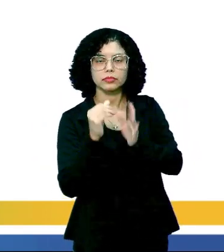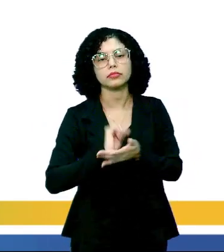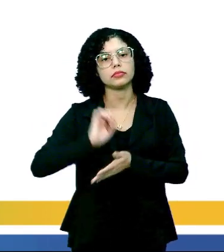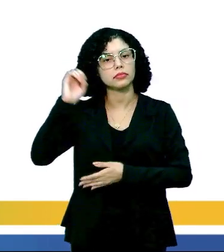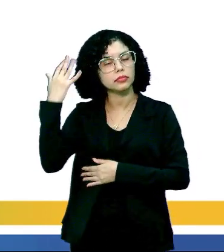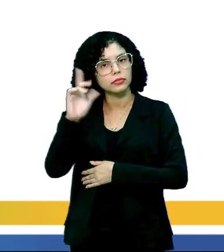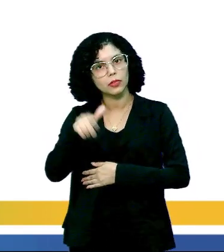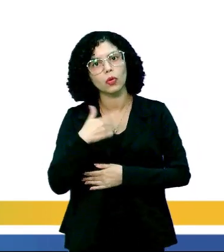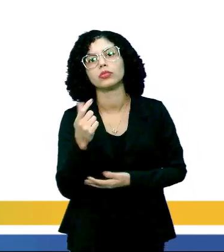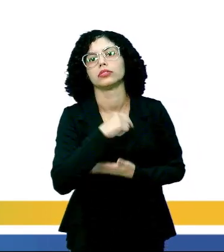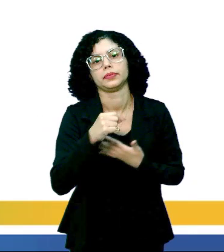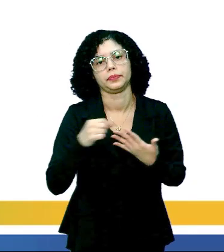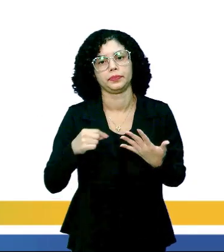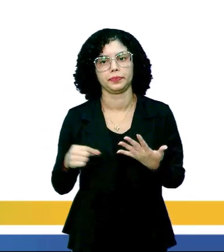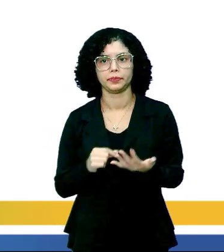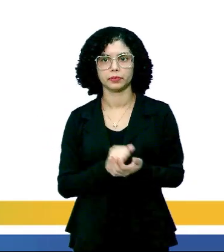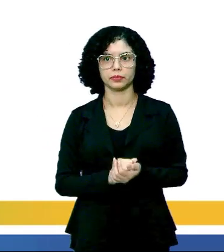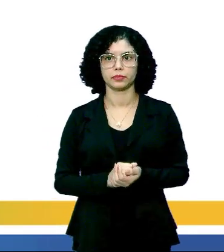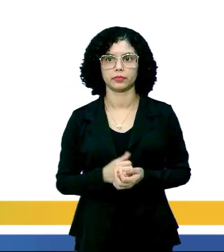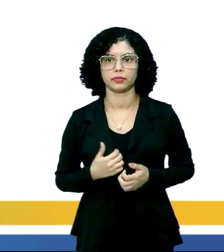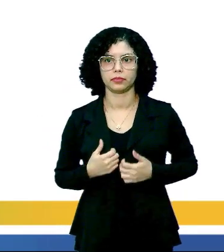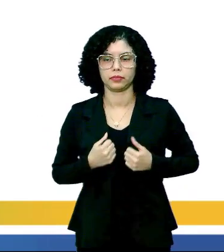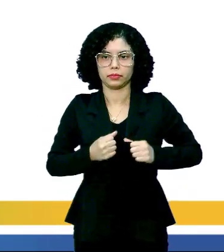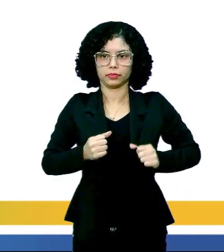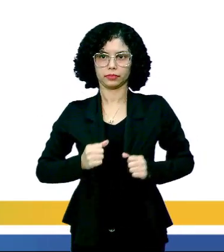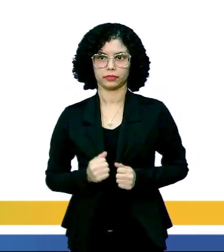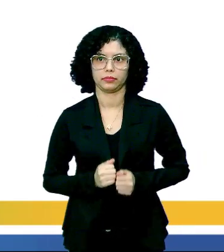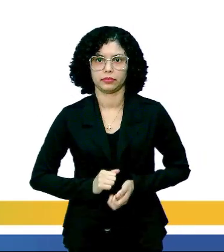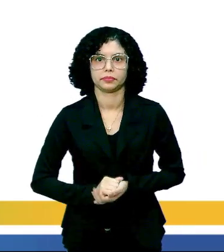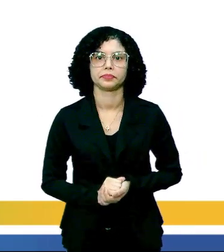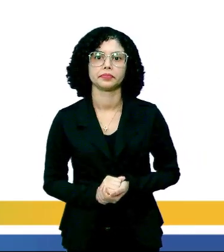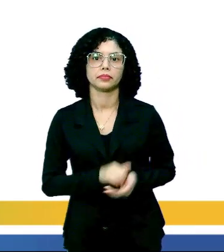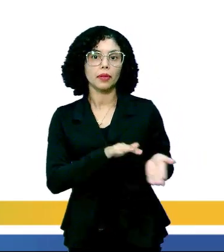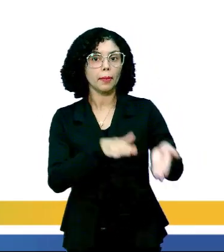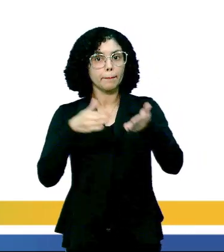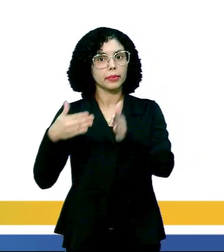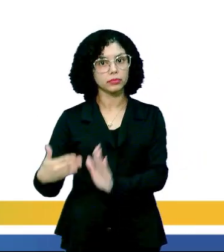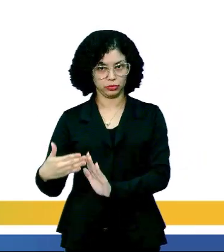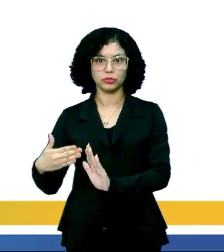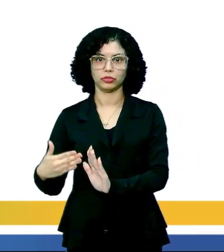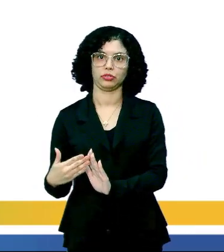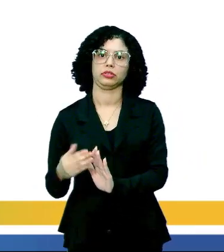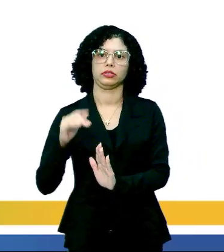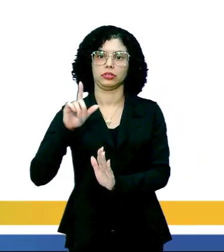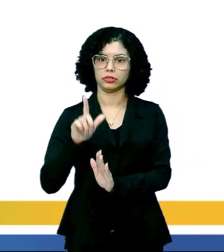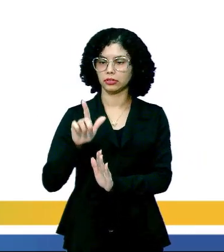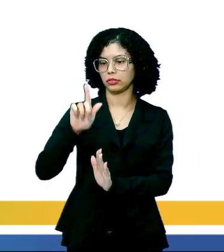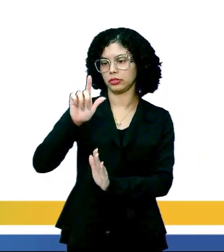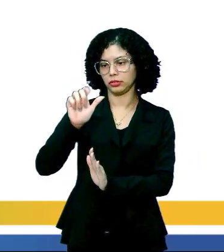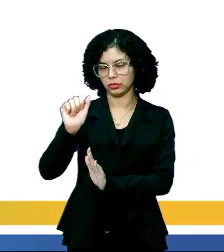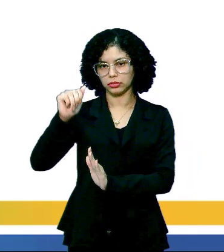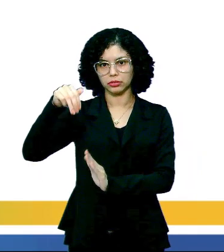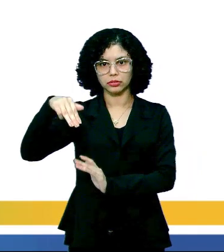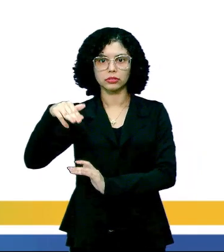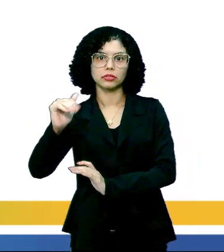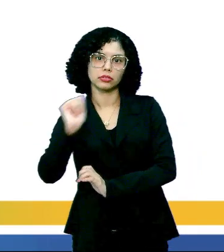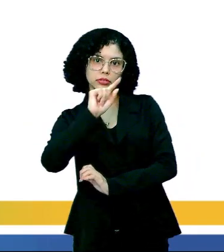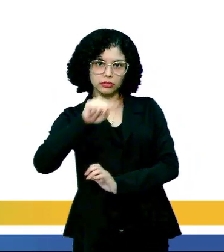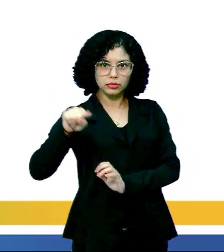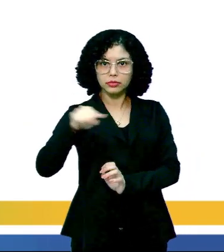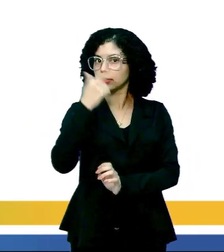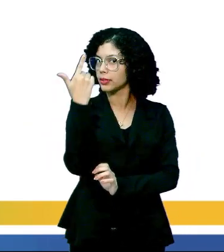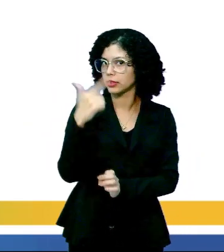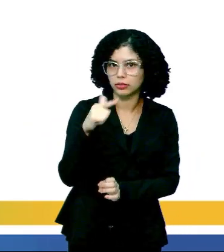afetam outros elementos. Então vamos seguir. Olha só, a partícula gama, que é uma partícula neutra, ela não